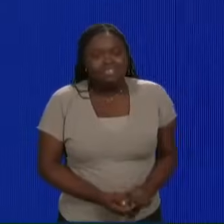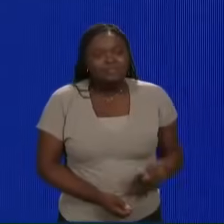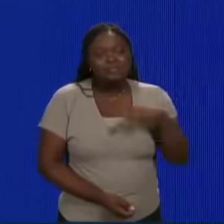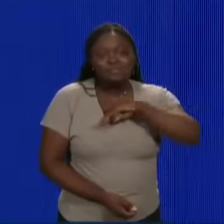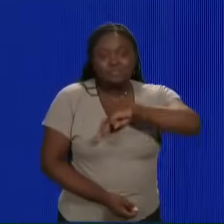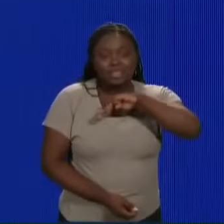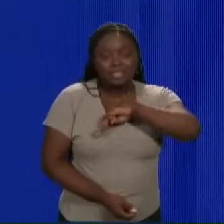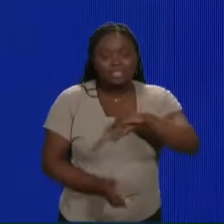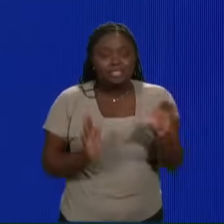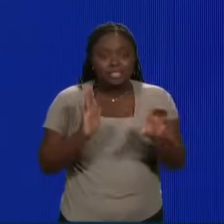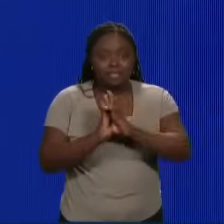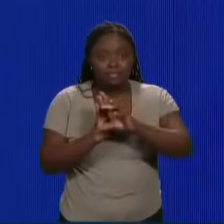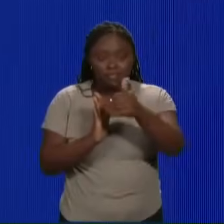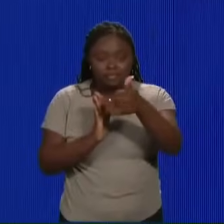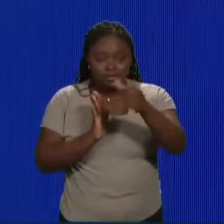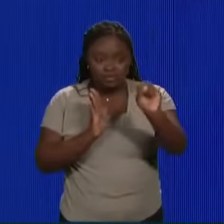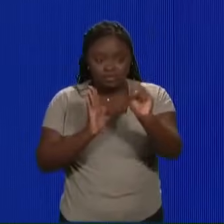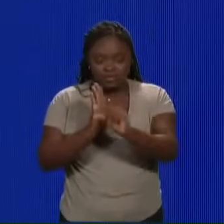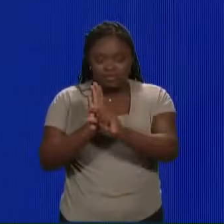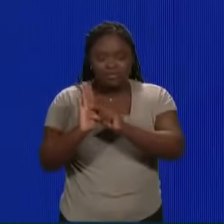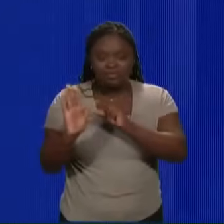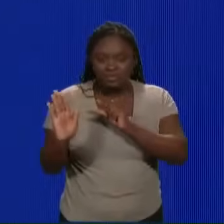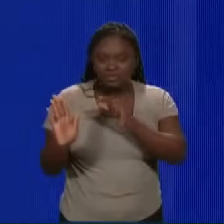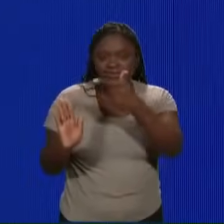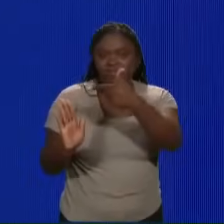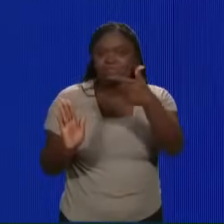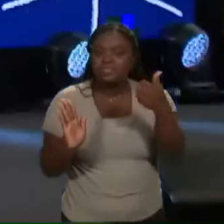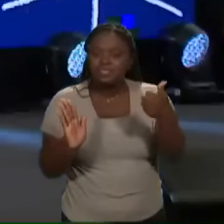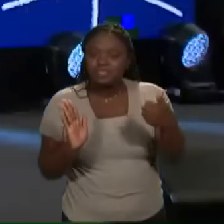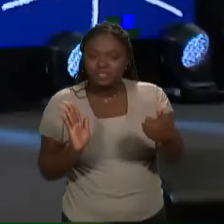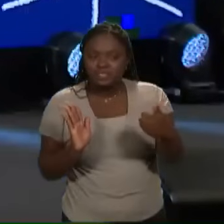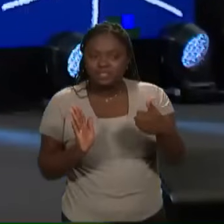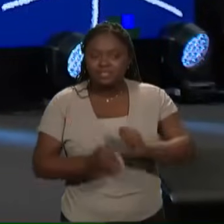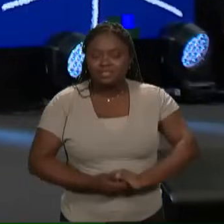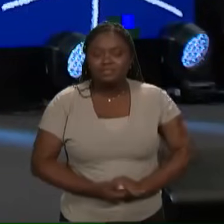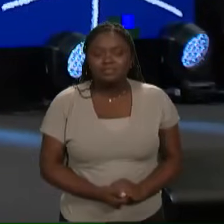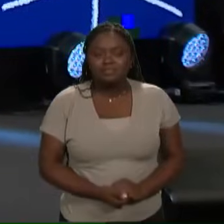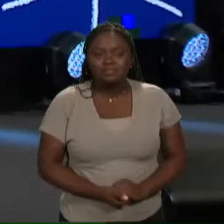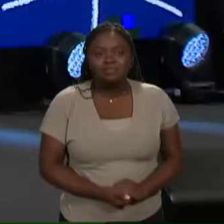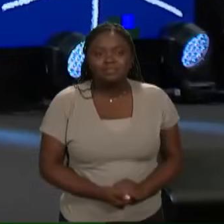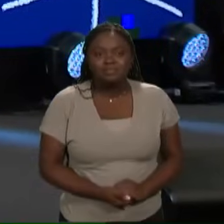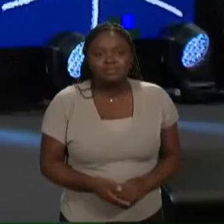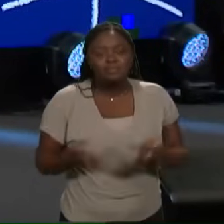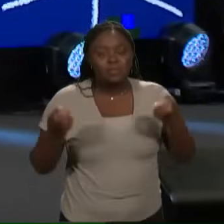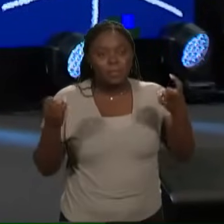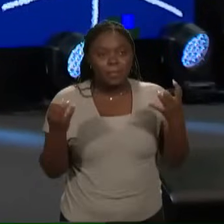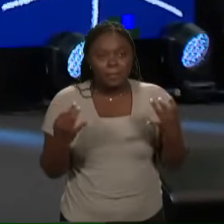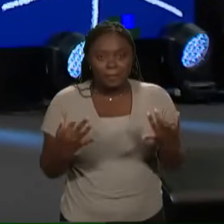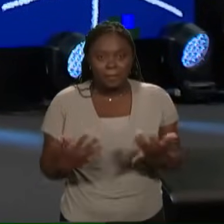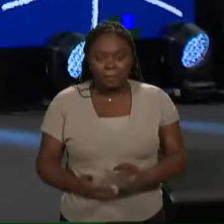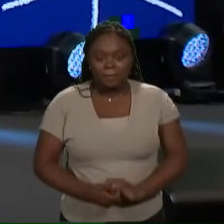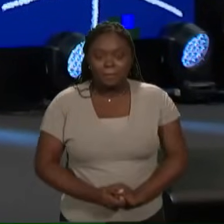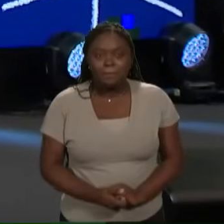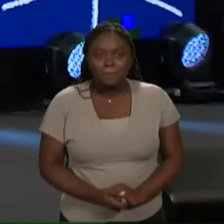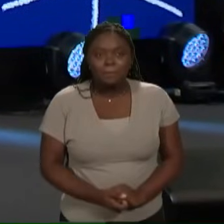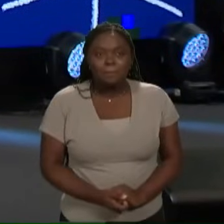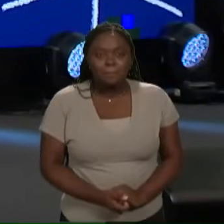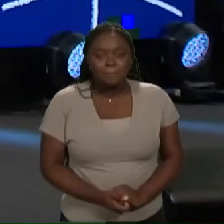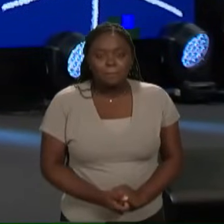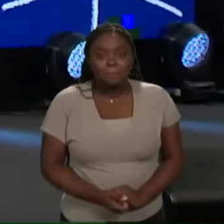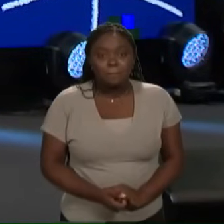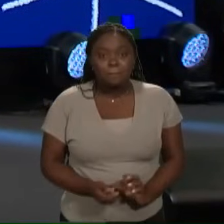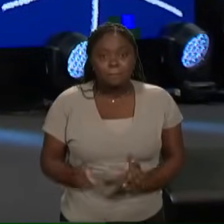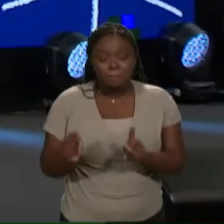Mateus capítulo 18, verso 21, diz assim: Então